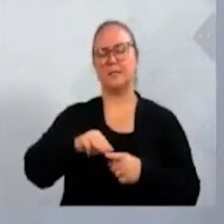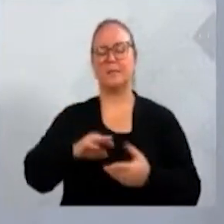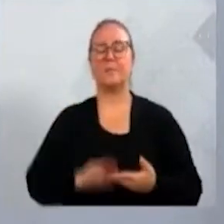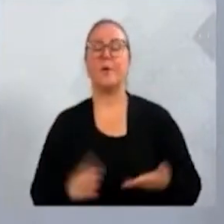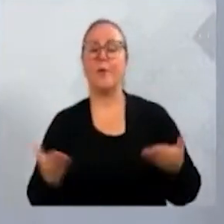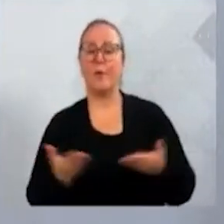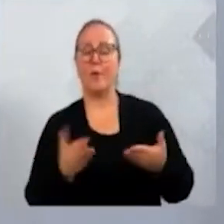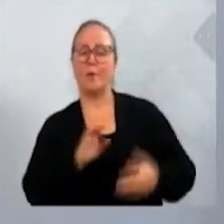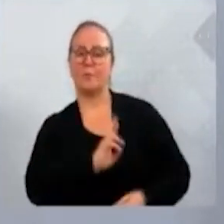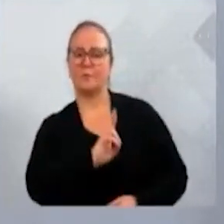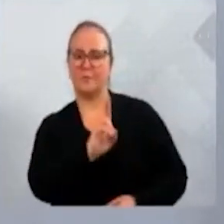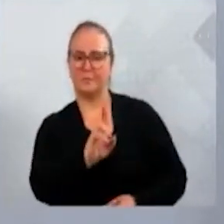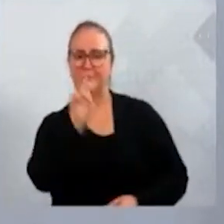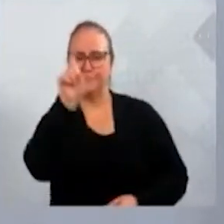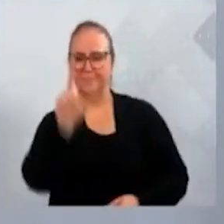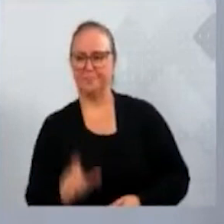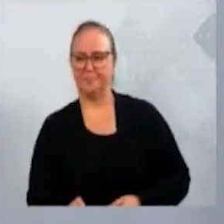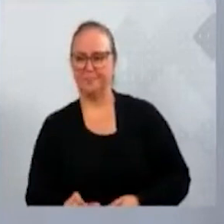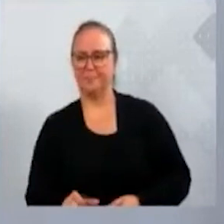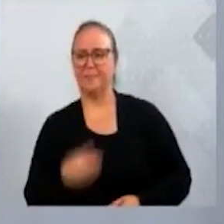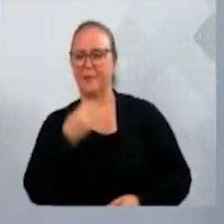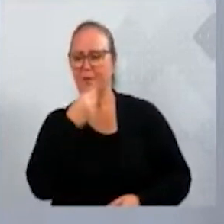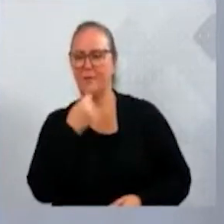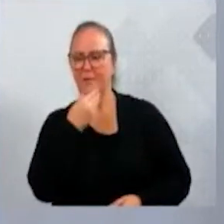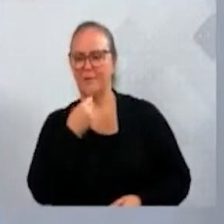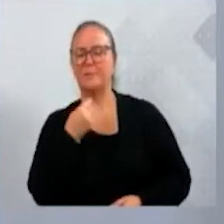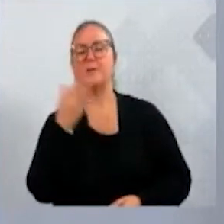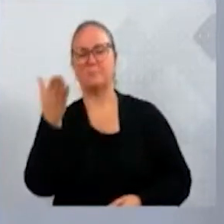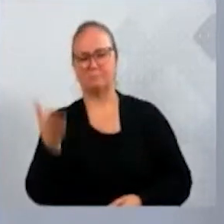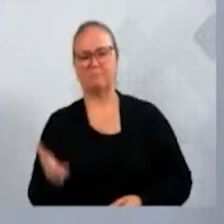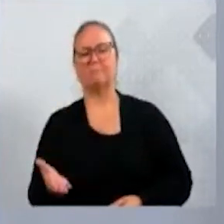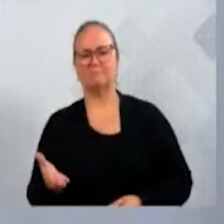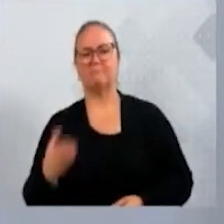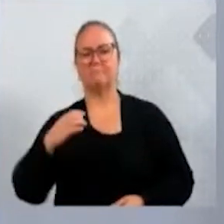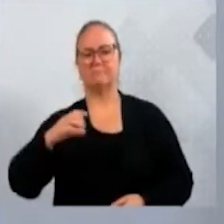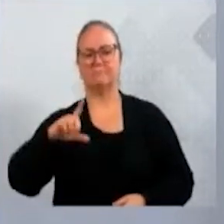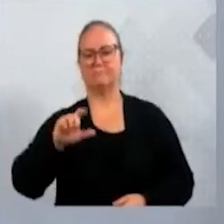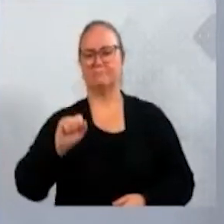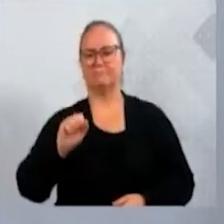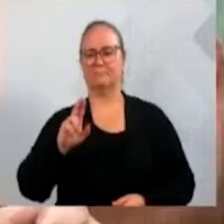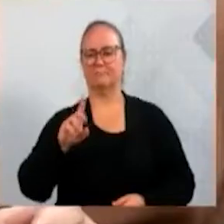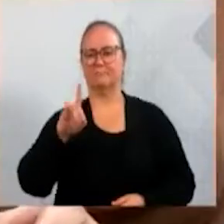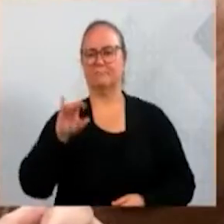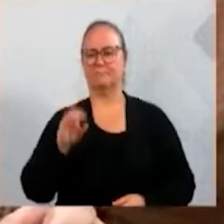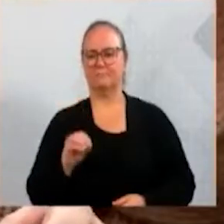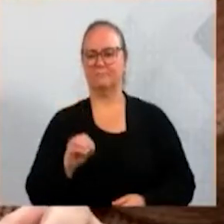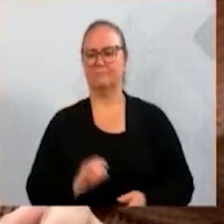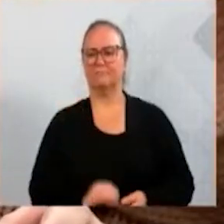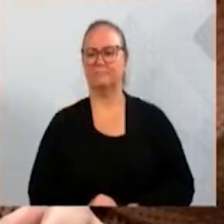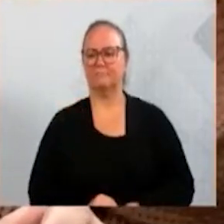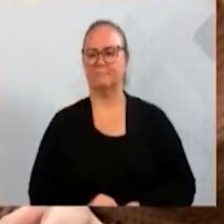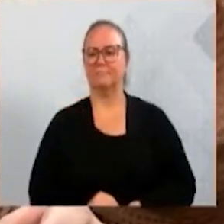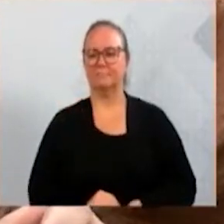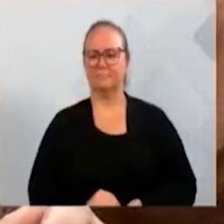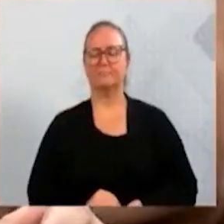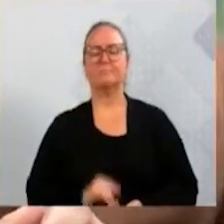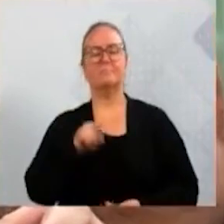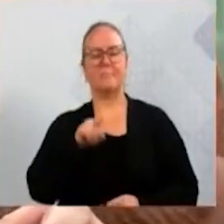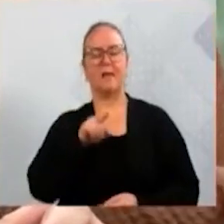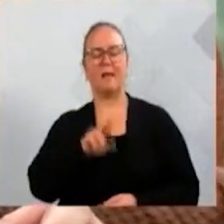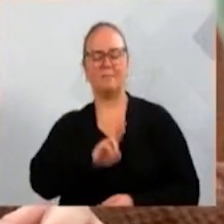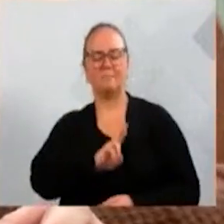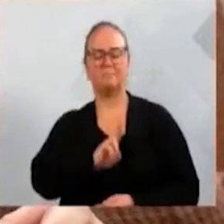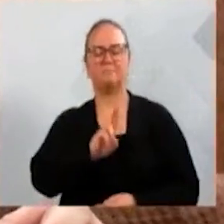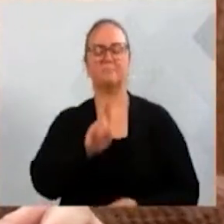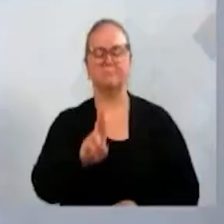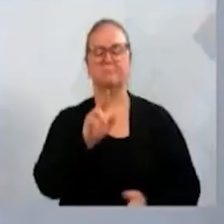Cláudio eu vou vou estragar o meu alemão mas vou falar shlv É isso aí né representa hoje o jornal município e eu tenho